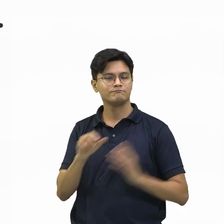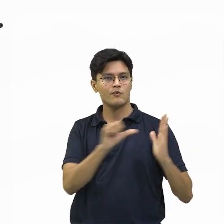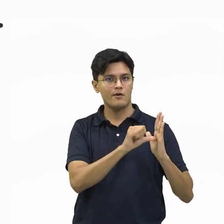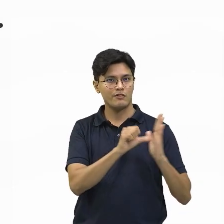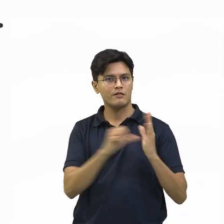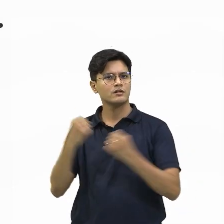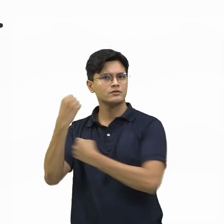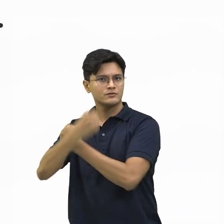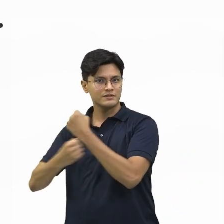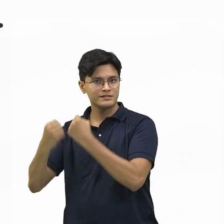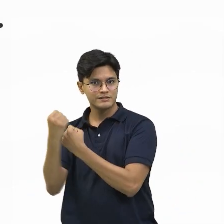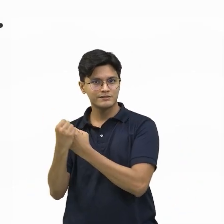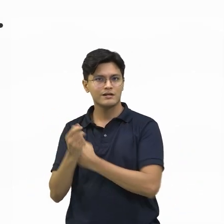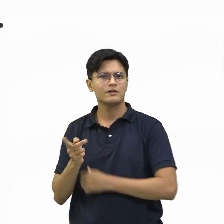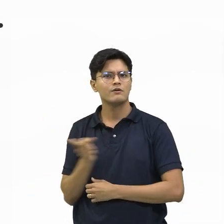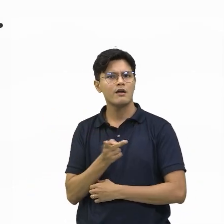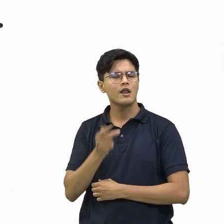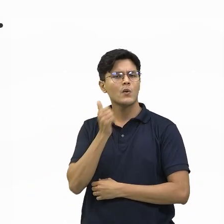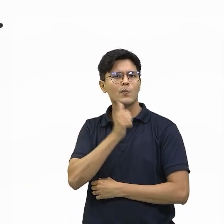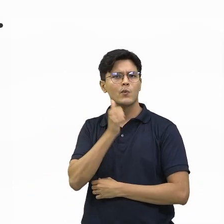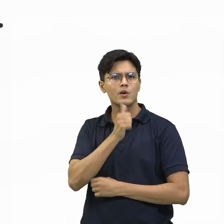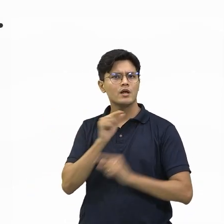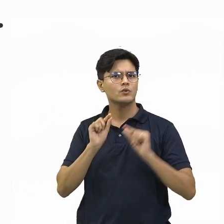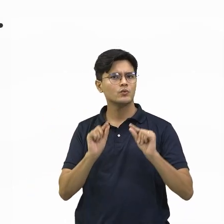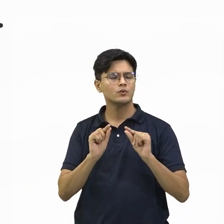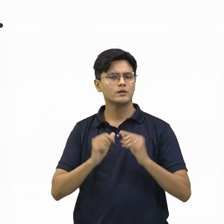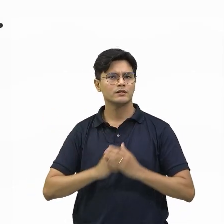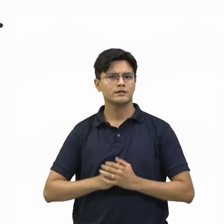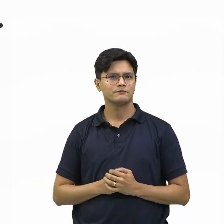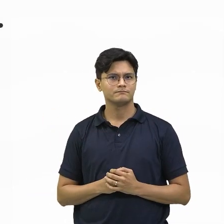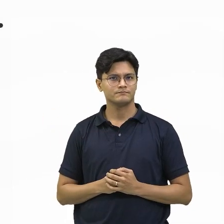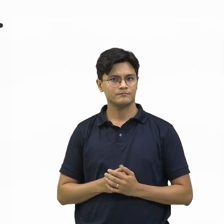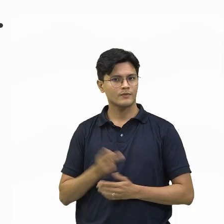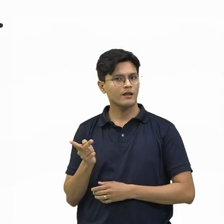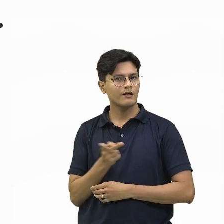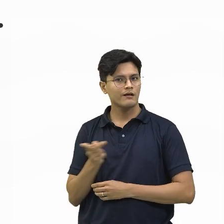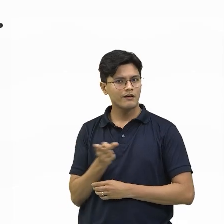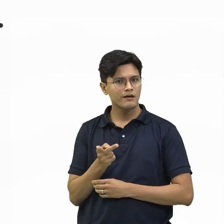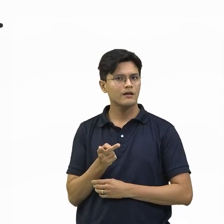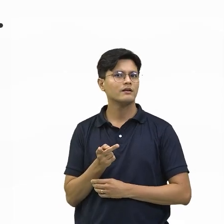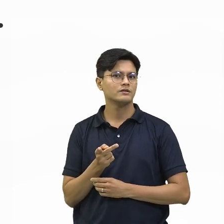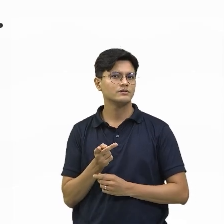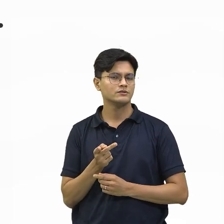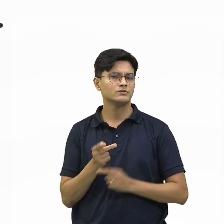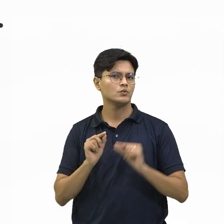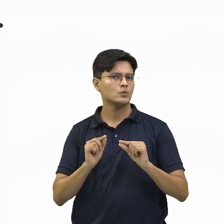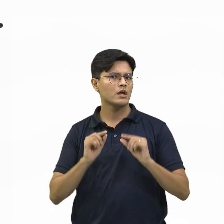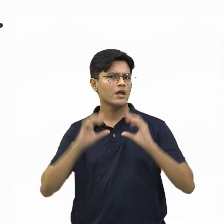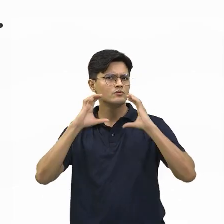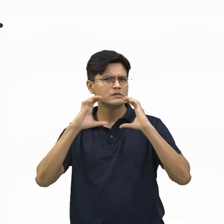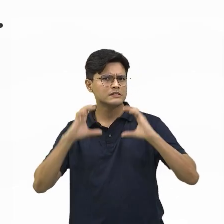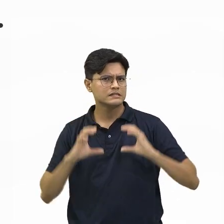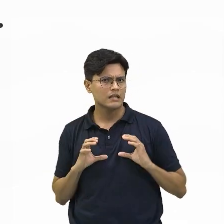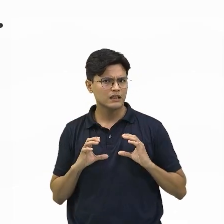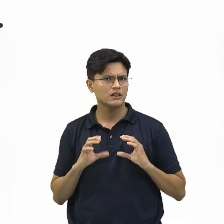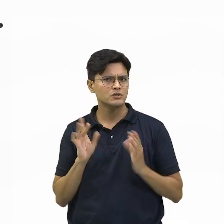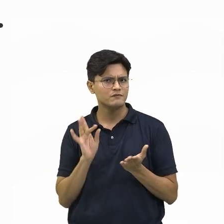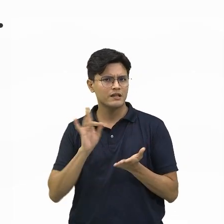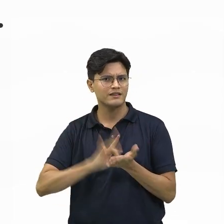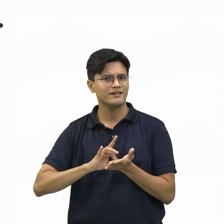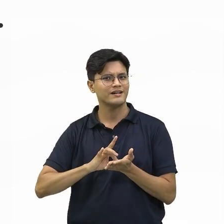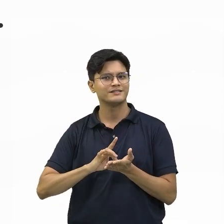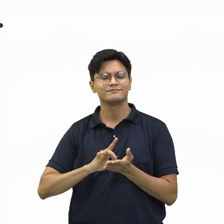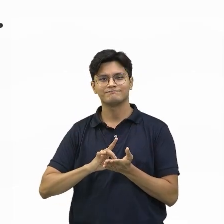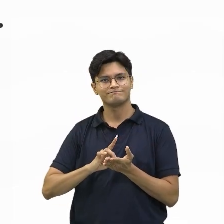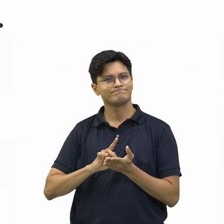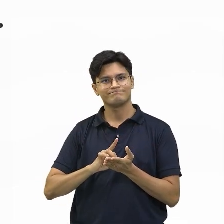não eram, de um modo geral, consideradas as cidadãs e que poderiam exercer, de